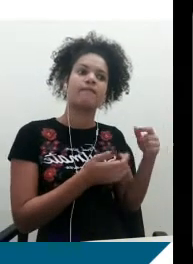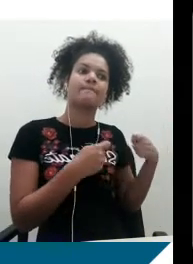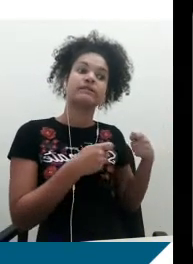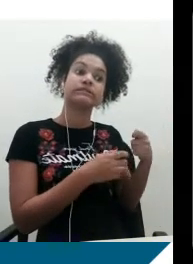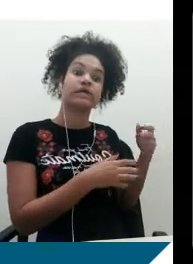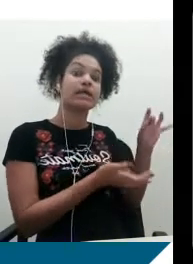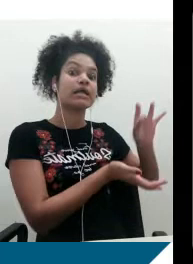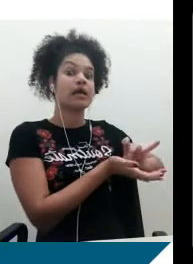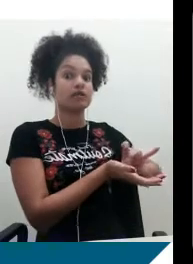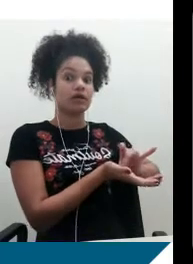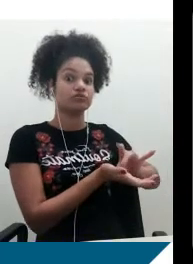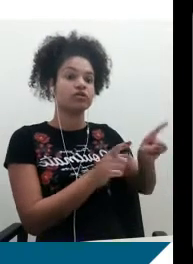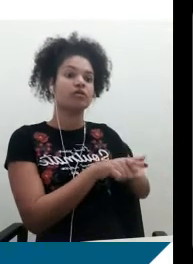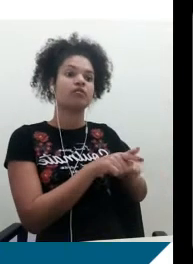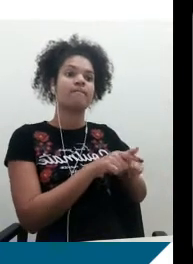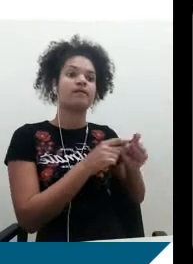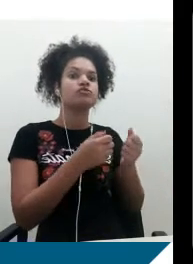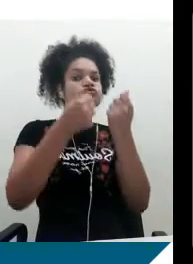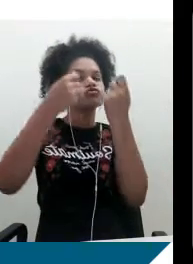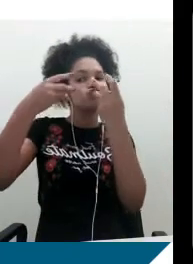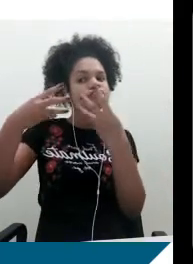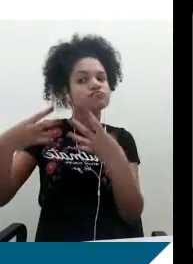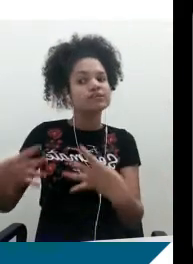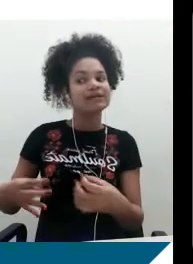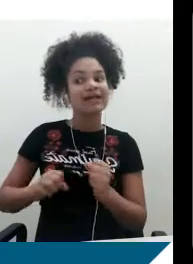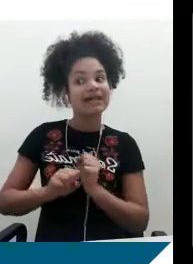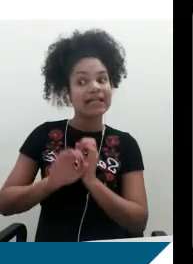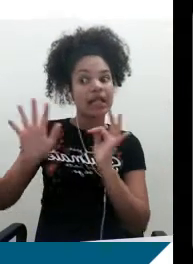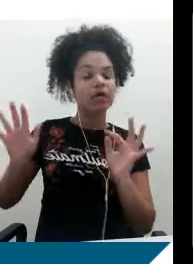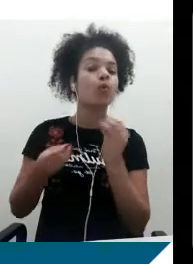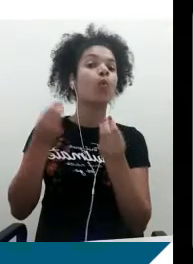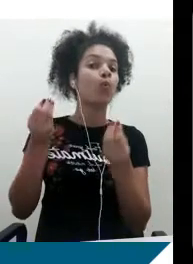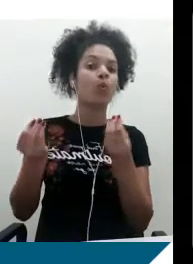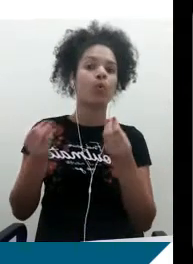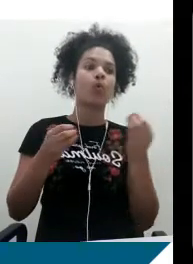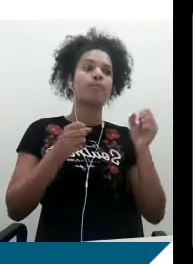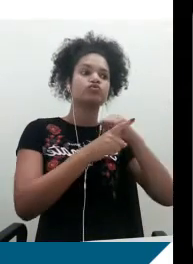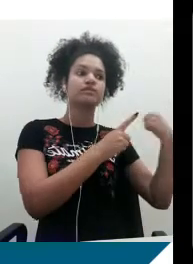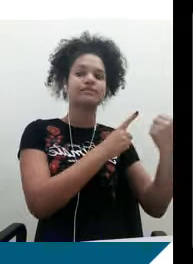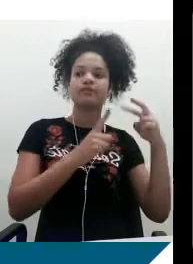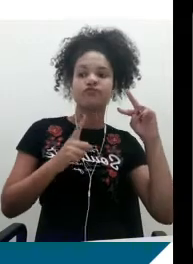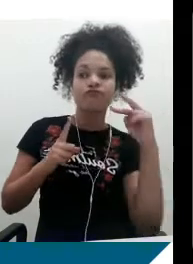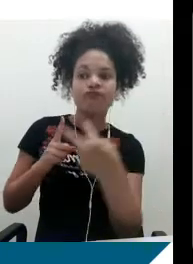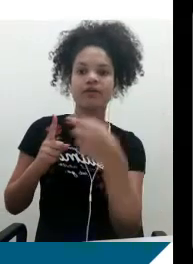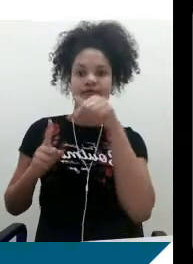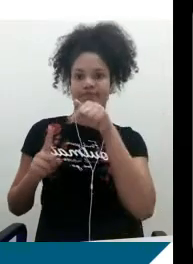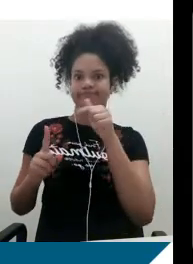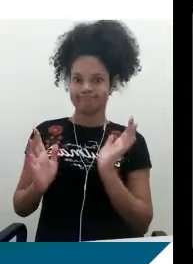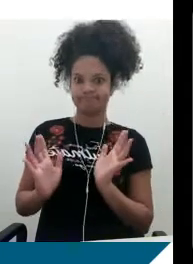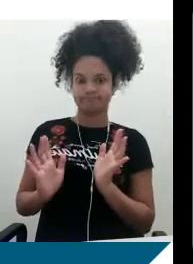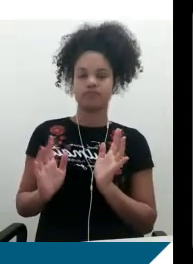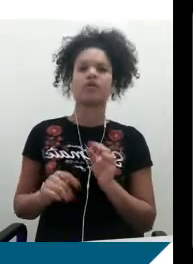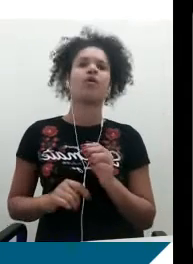abordagens vai partir da realidade e de uma descrição abrangente de como esse assunto tem sido visto na